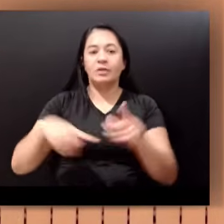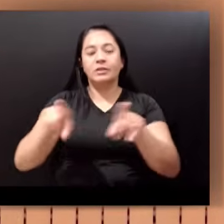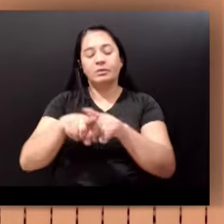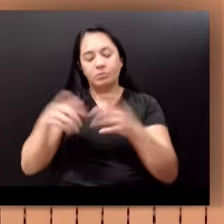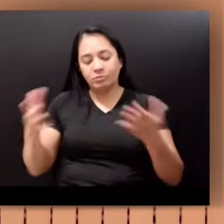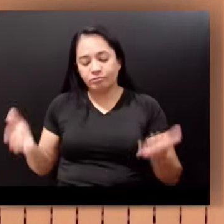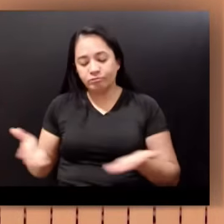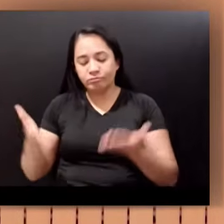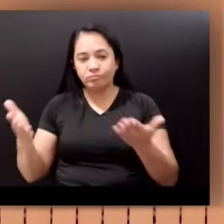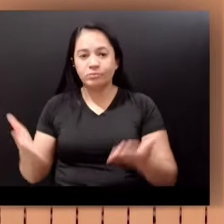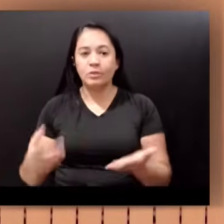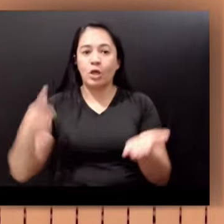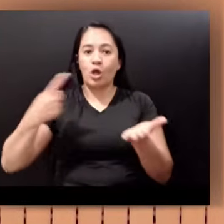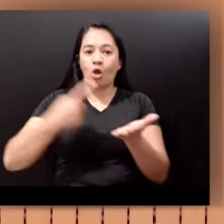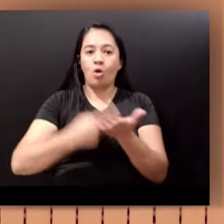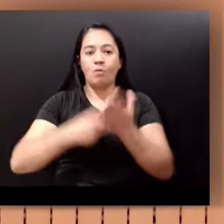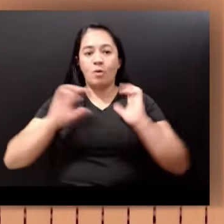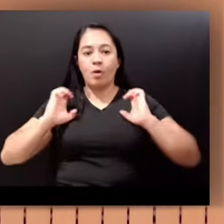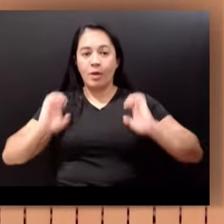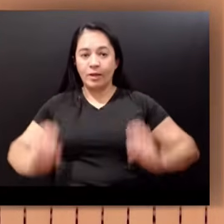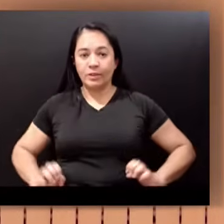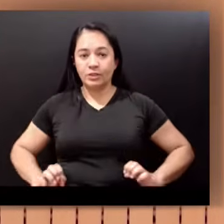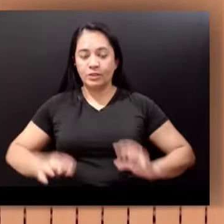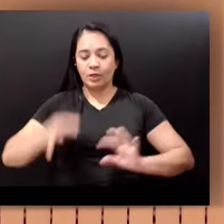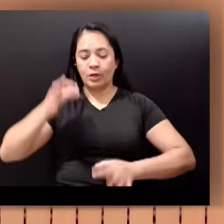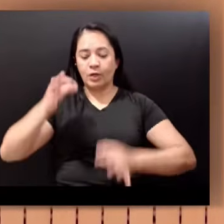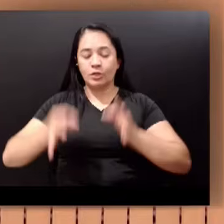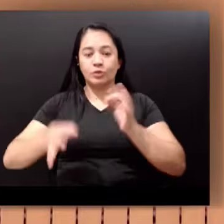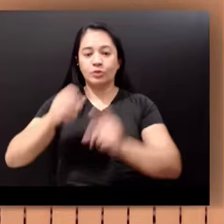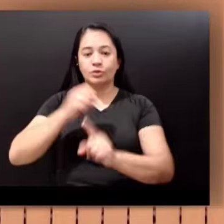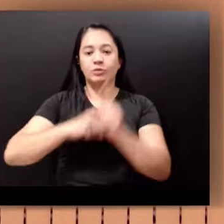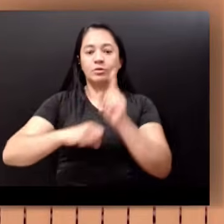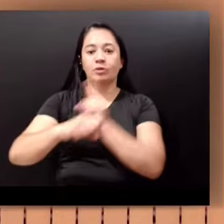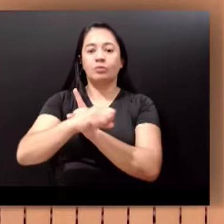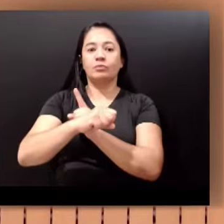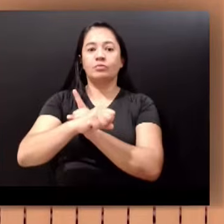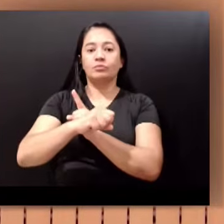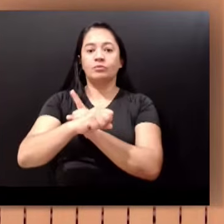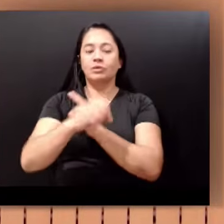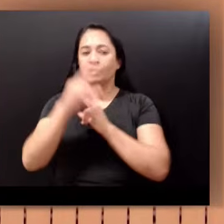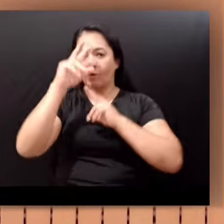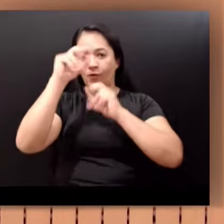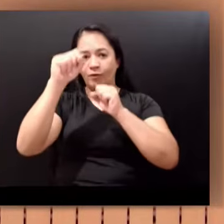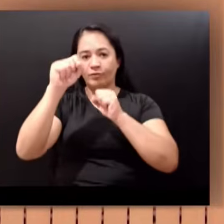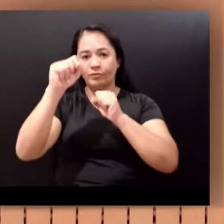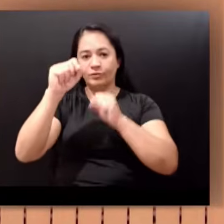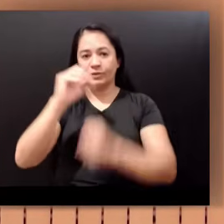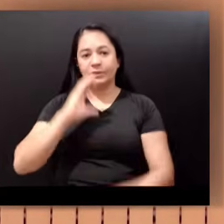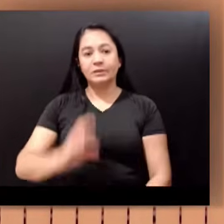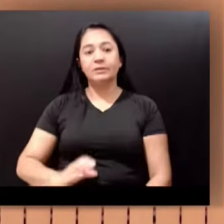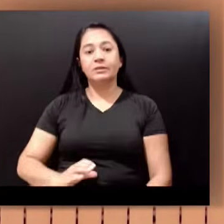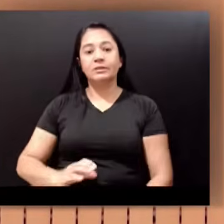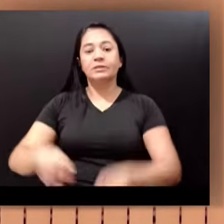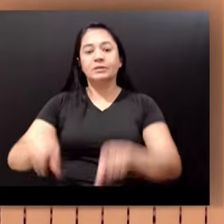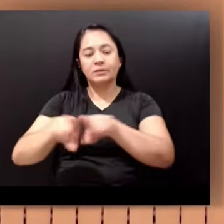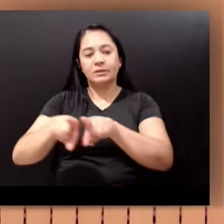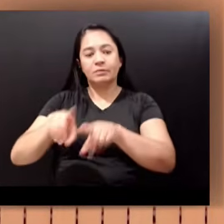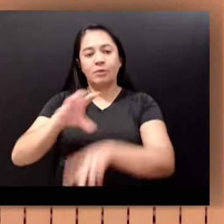com a ética, com a justiça social, com o fortalecimento da cidadania e com o amor ao